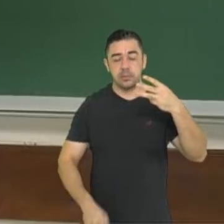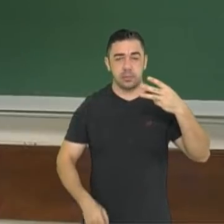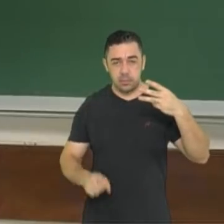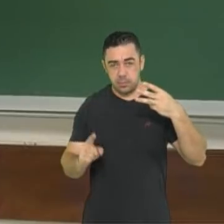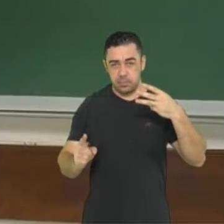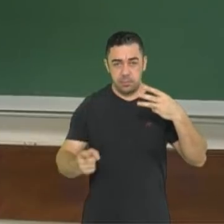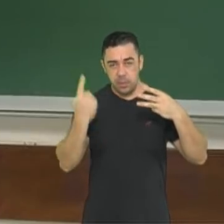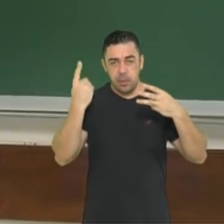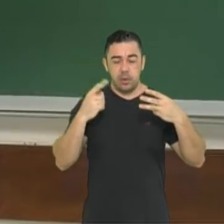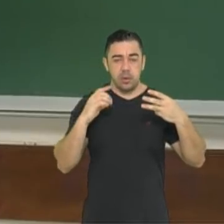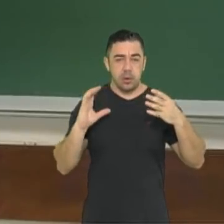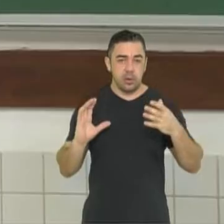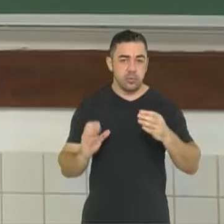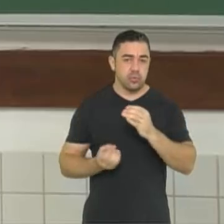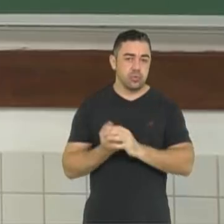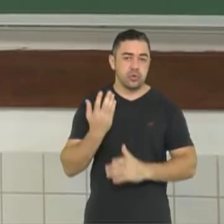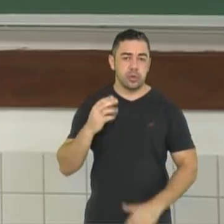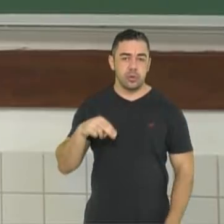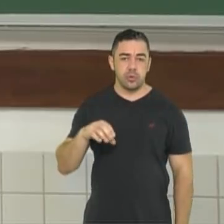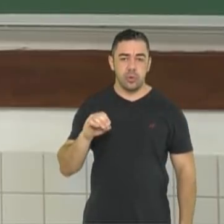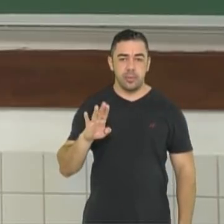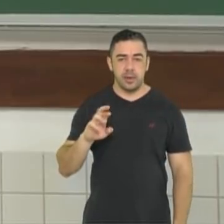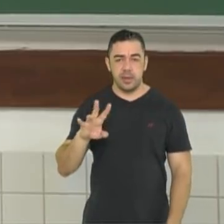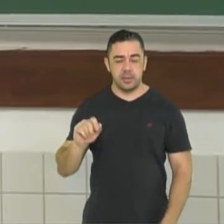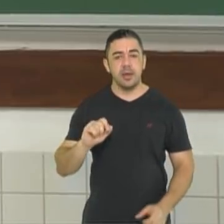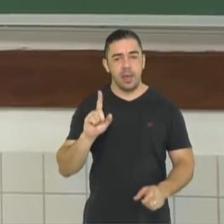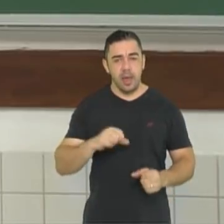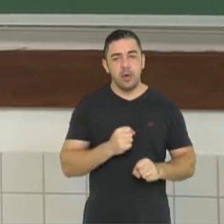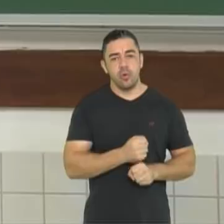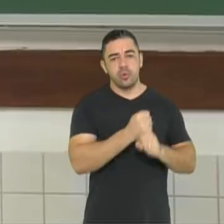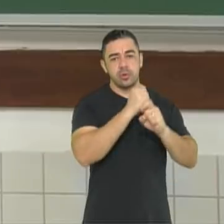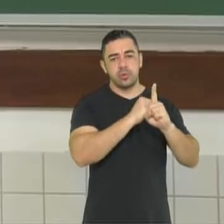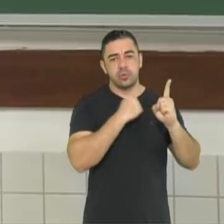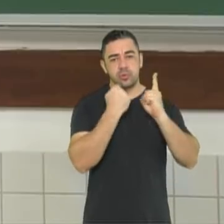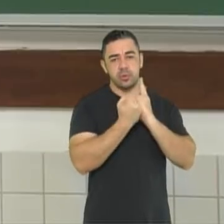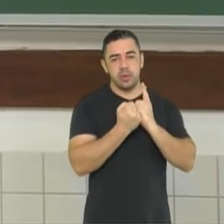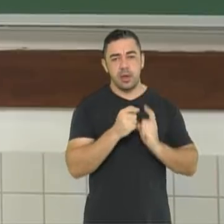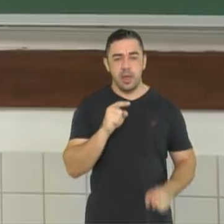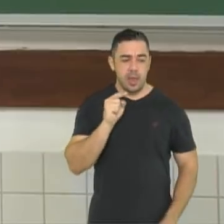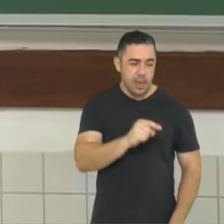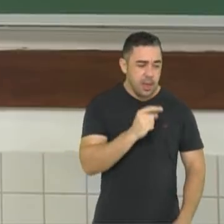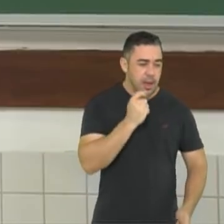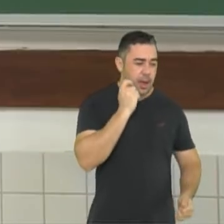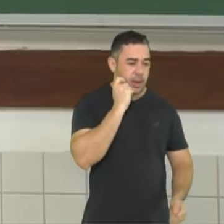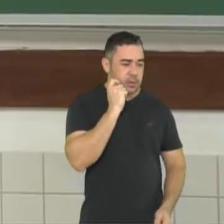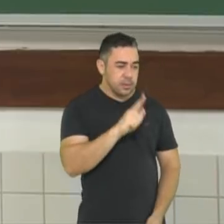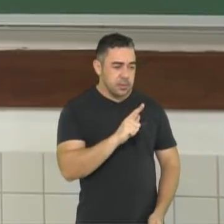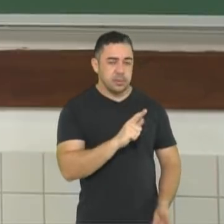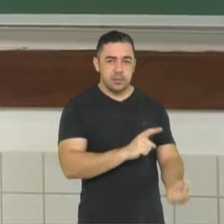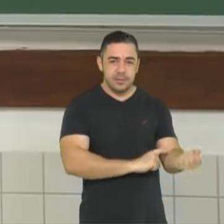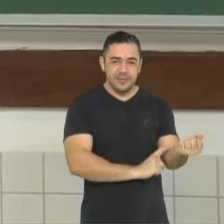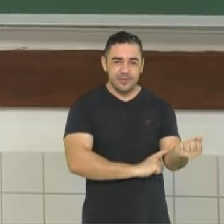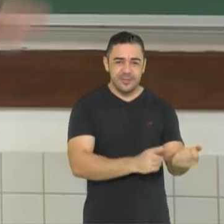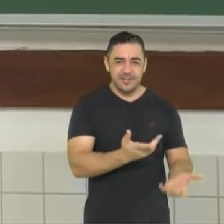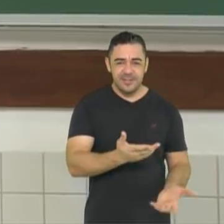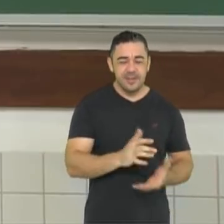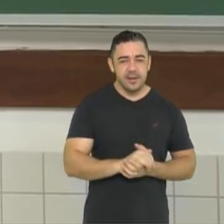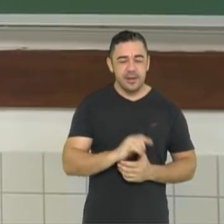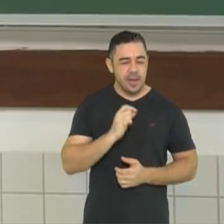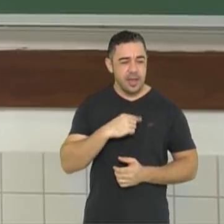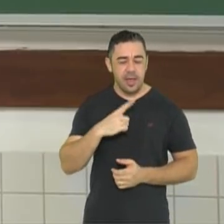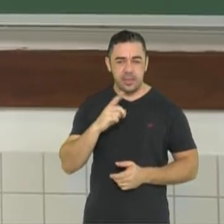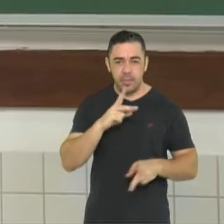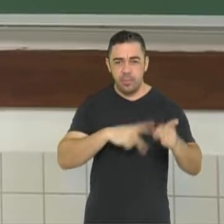de nobreza. Ou seja, é uma construção social. O que é um cara que tem sangue azul, o que é popular, é tudo uma construção da